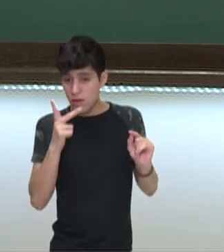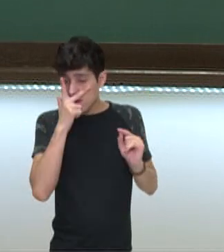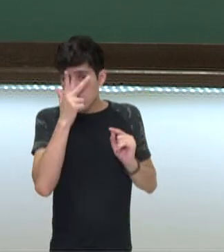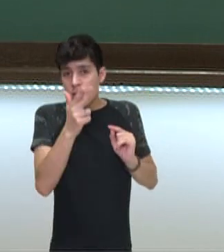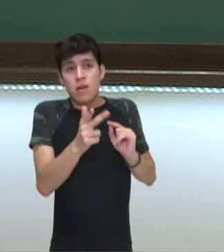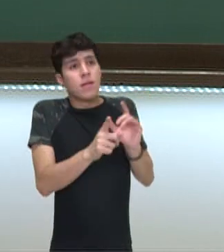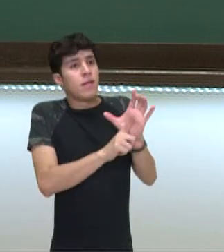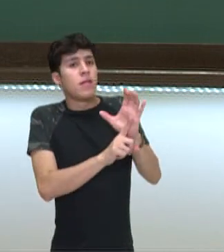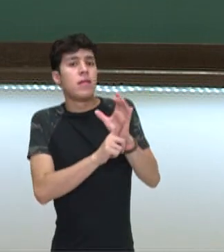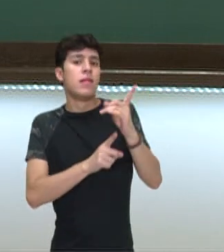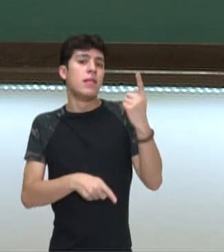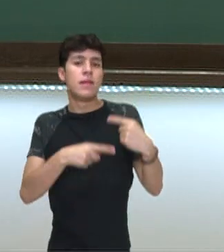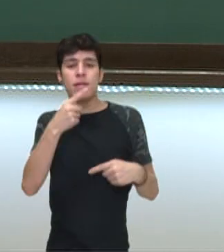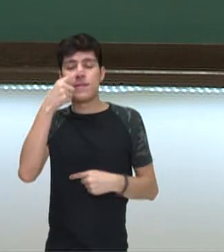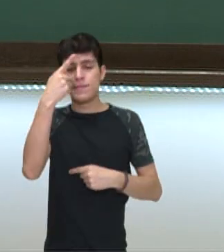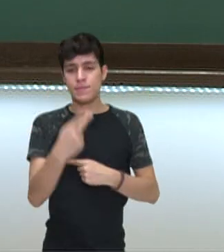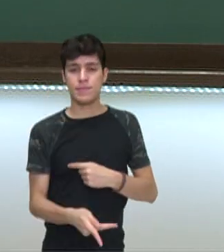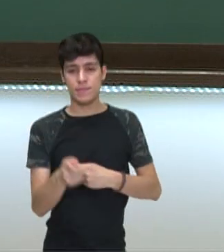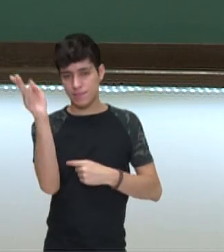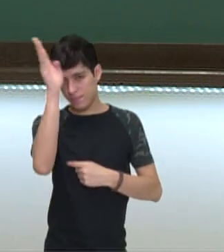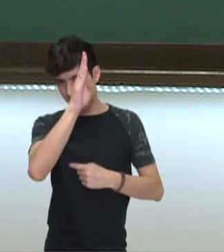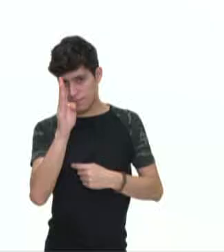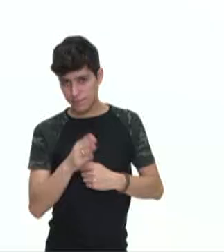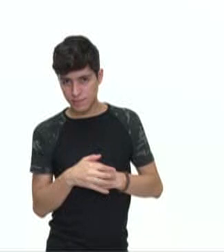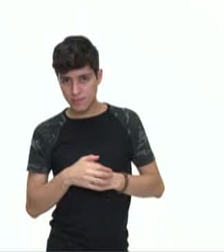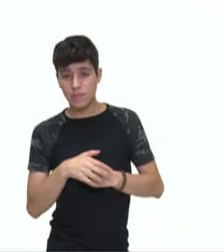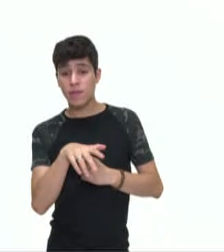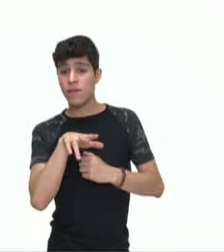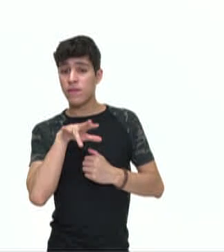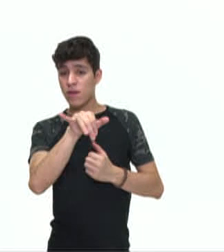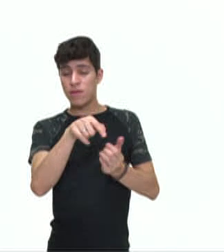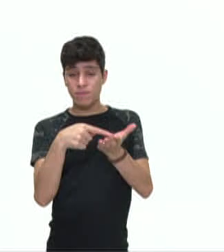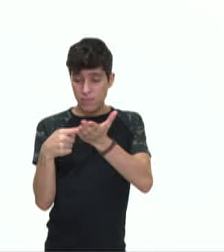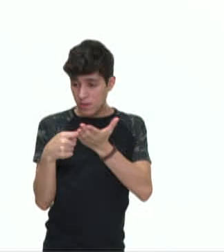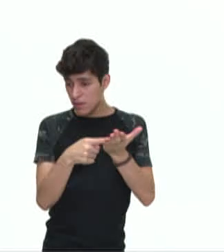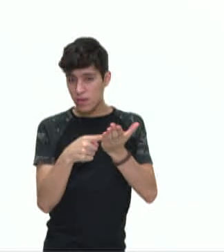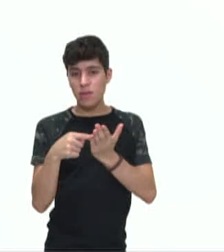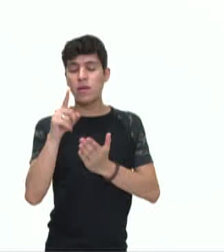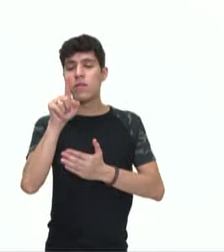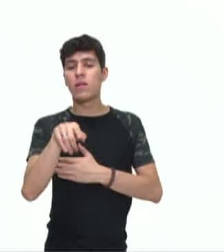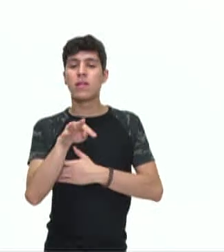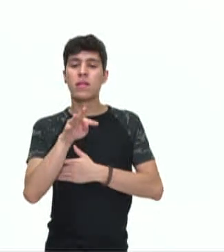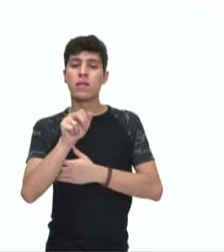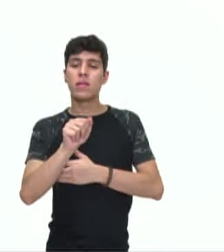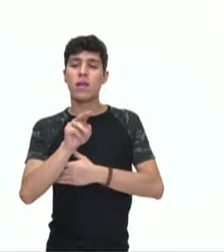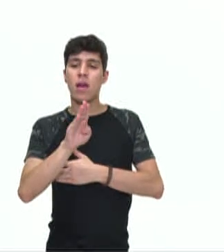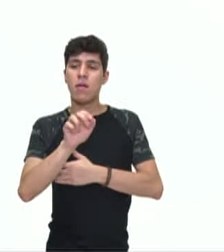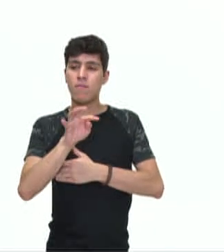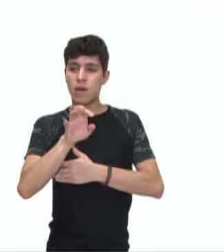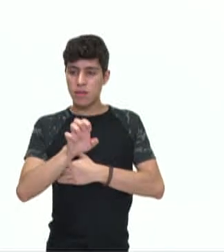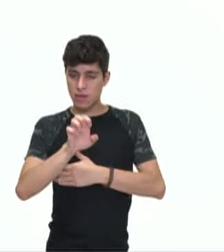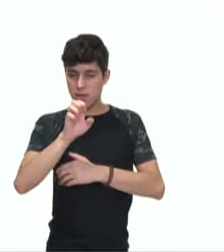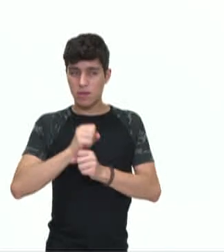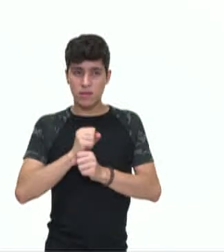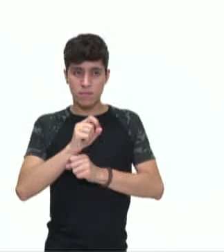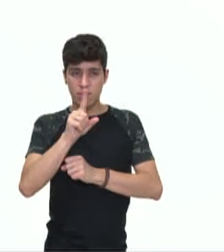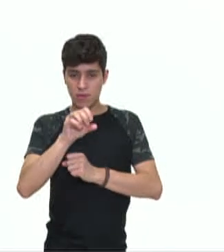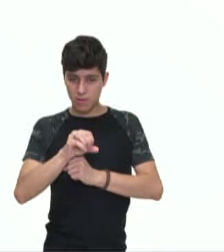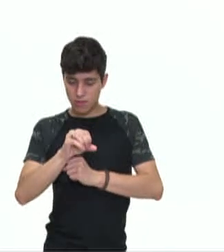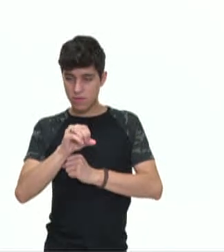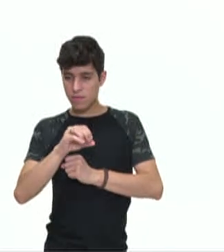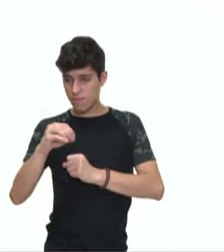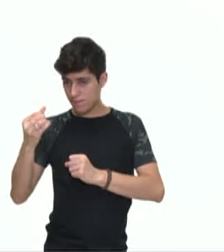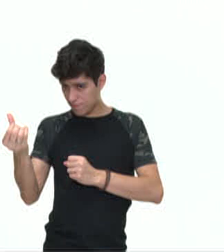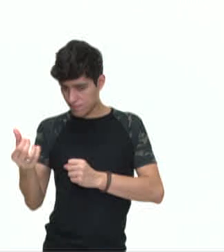influências até na política brasileira. Vai ser firmado o Convênio de Taubaté, em 1906. Esse foi um